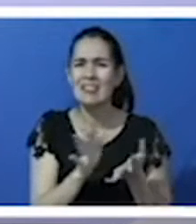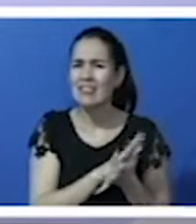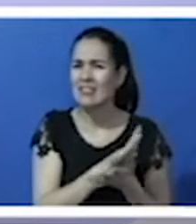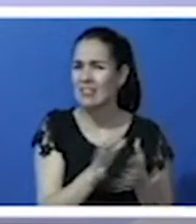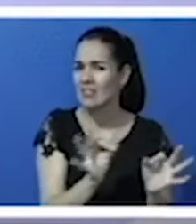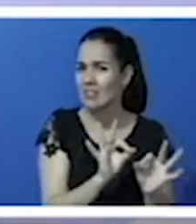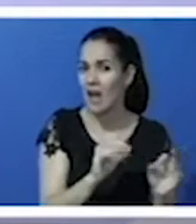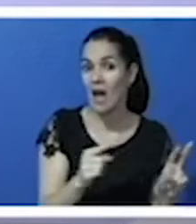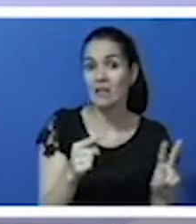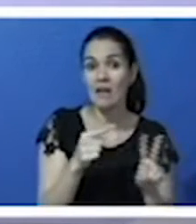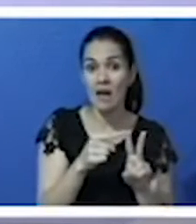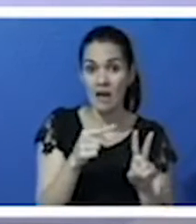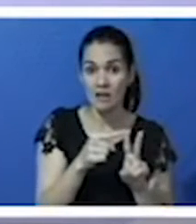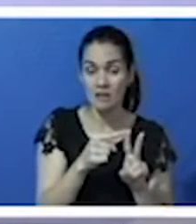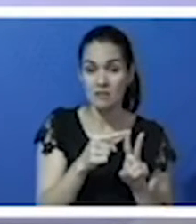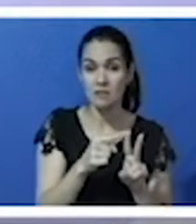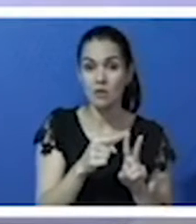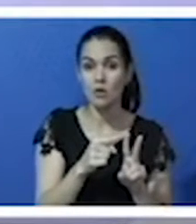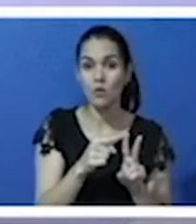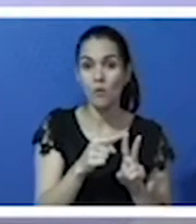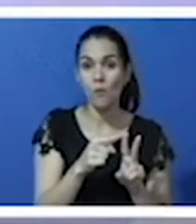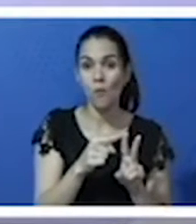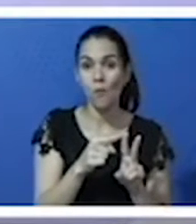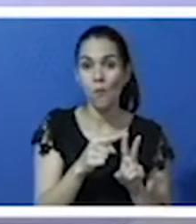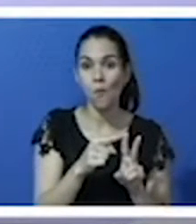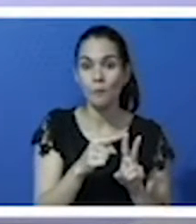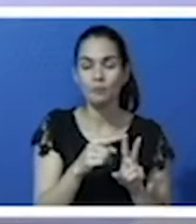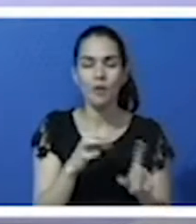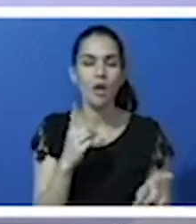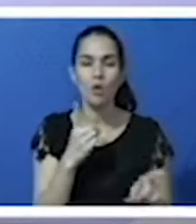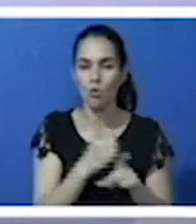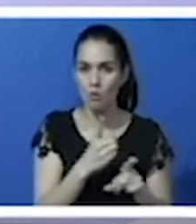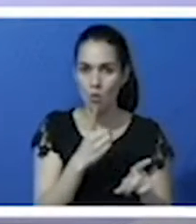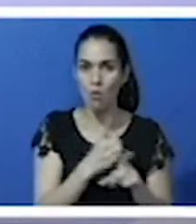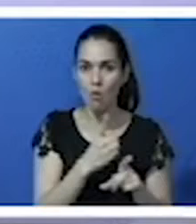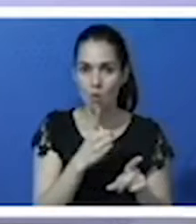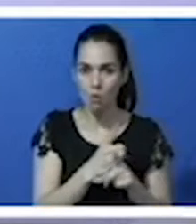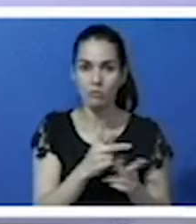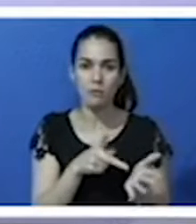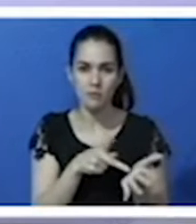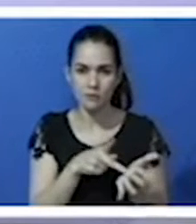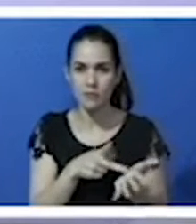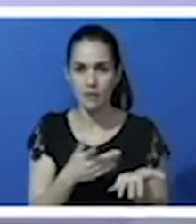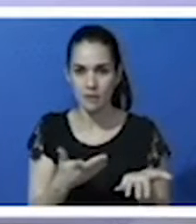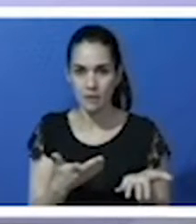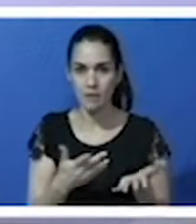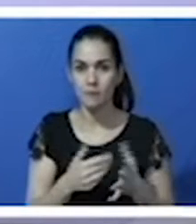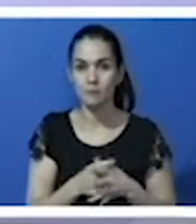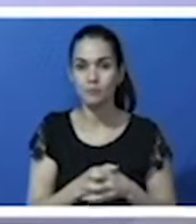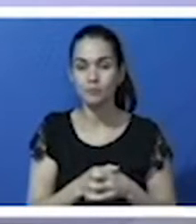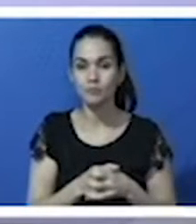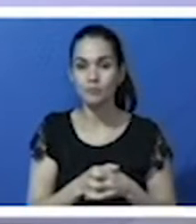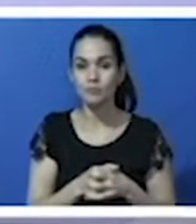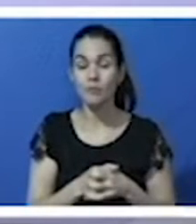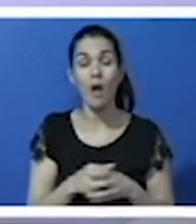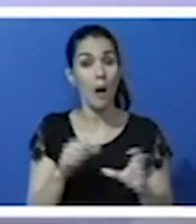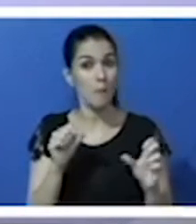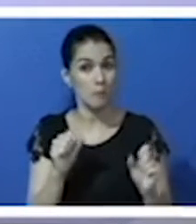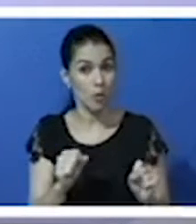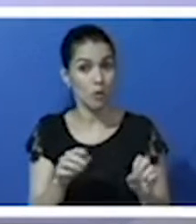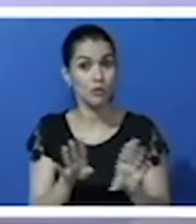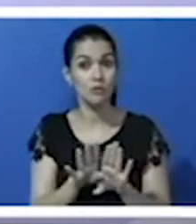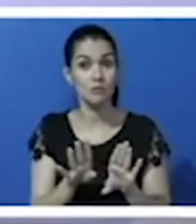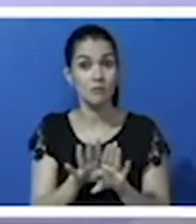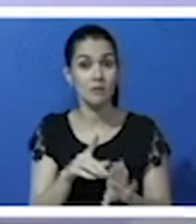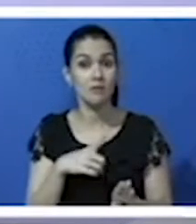solução, né? Raiz é a resposta. É o valor que encontra para o x para a equação ser verdadeira. Ela pode ter